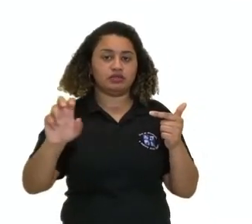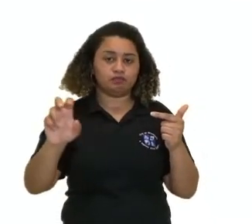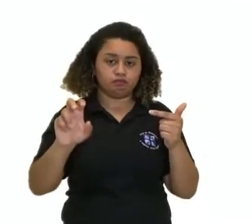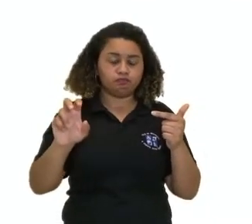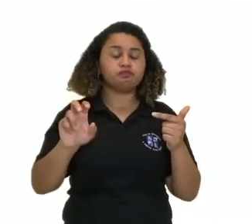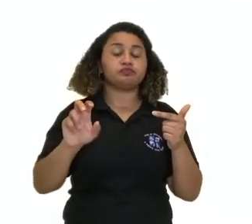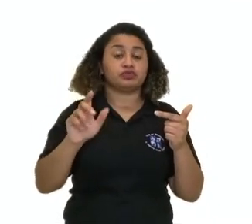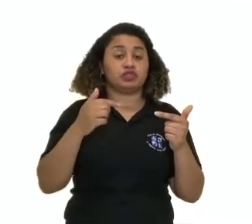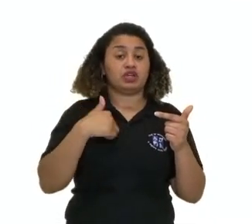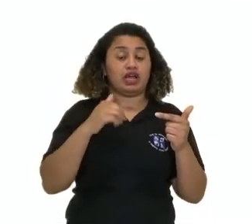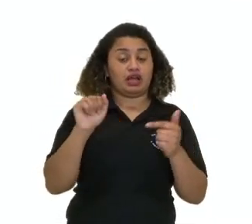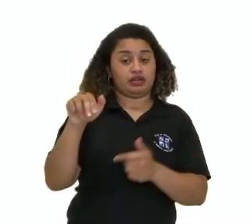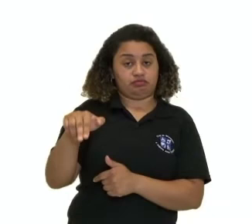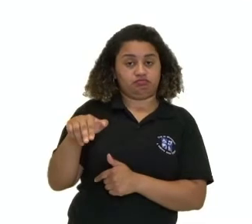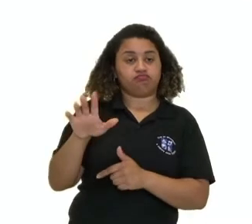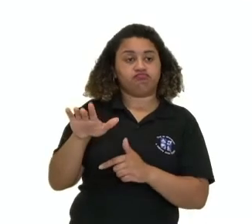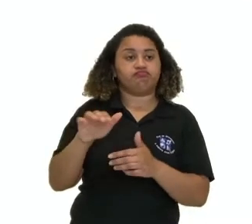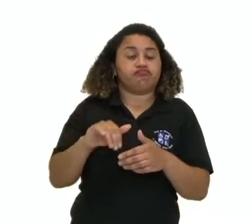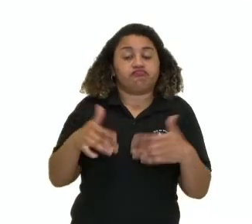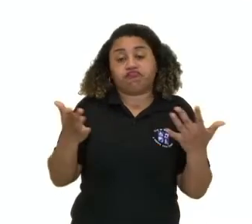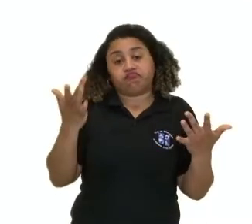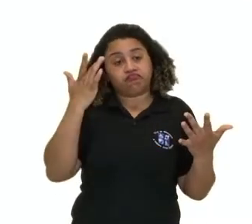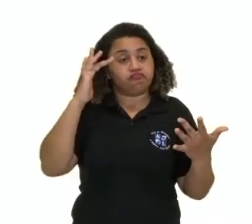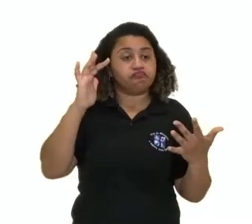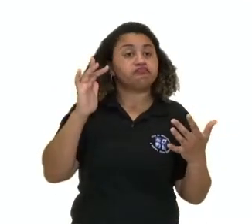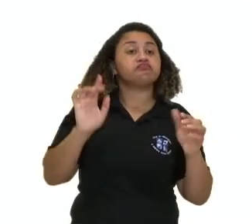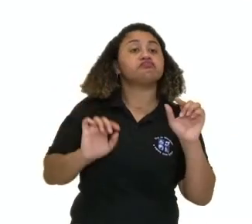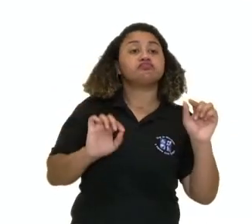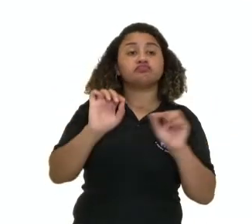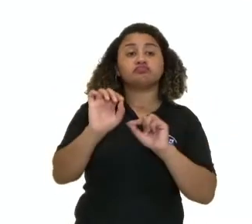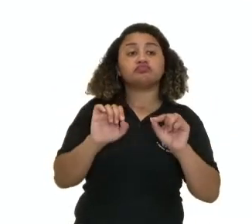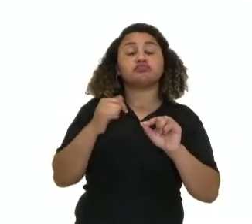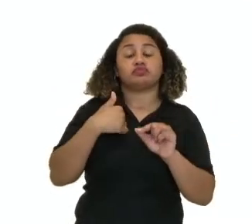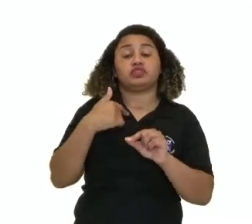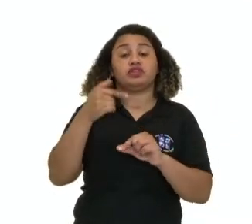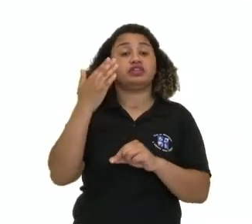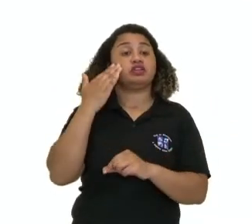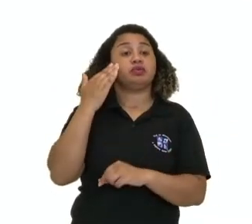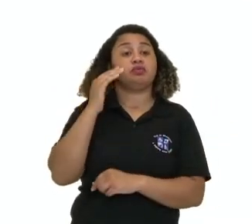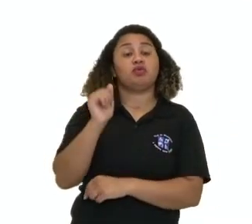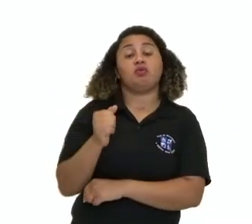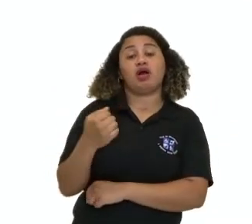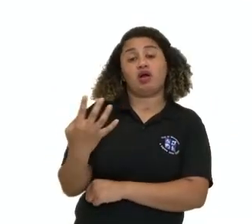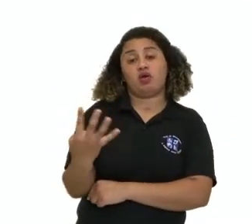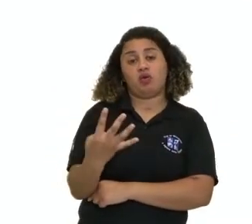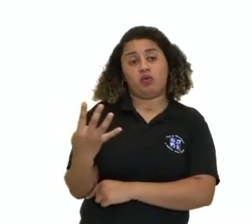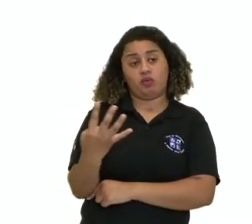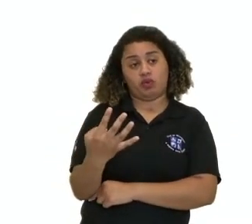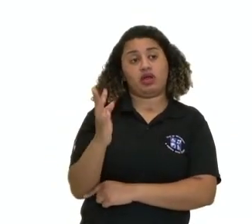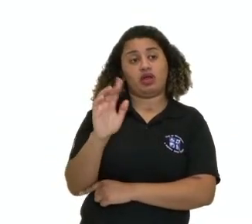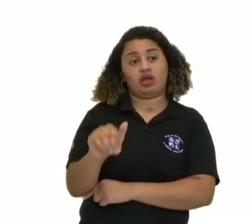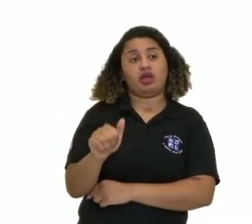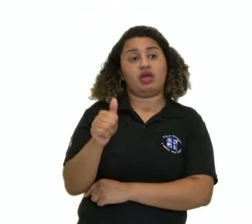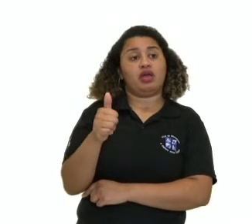o AN. Não conhecemos, nós conhecíamos o A4. Ele deu para a gente que